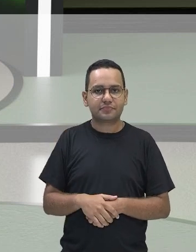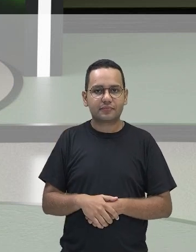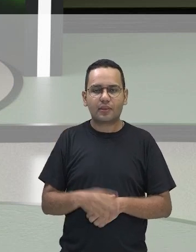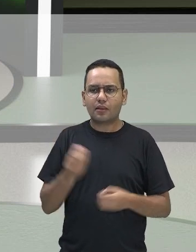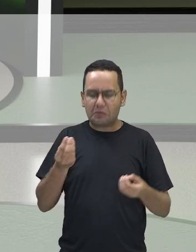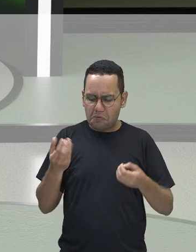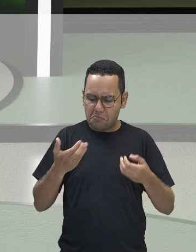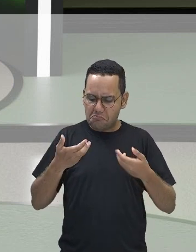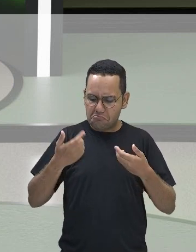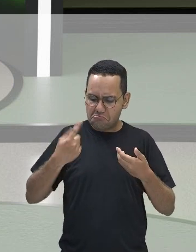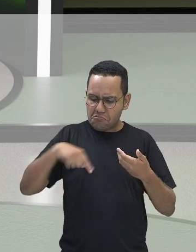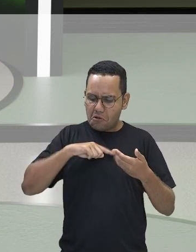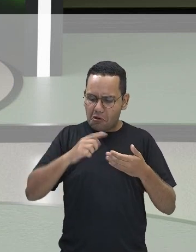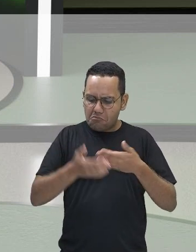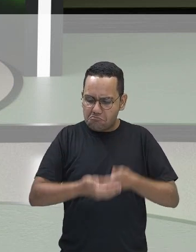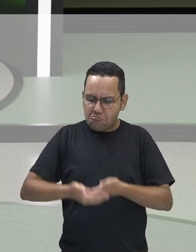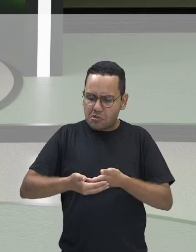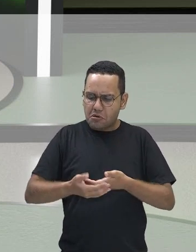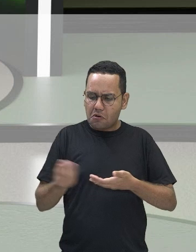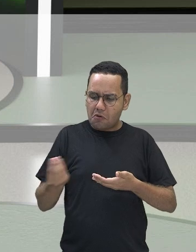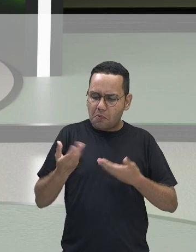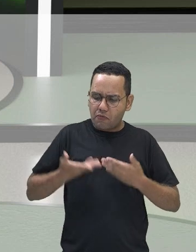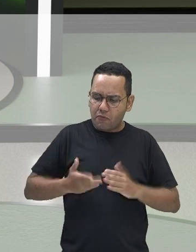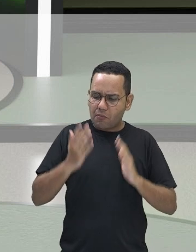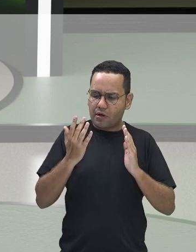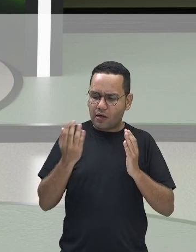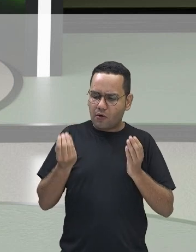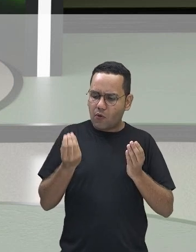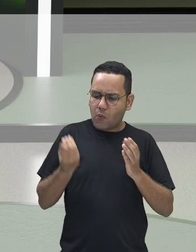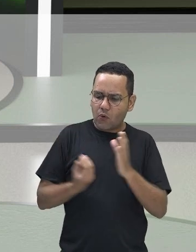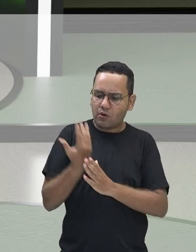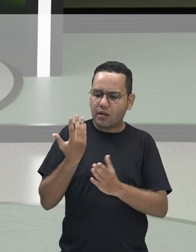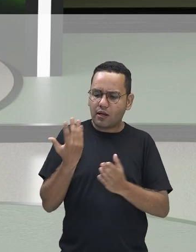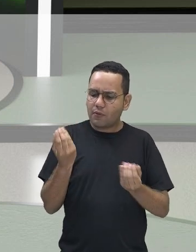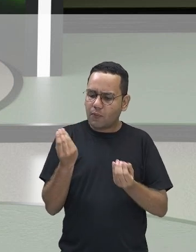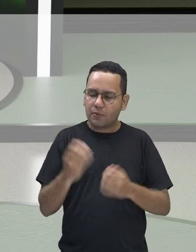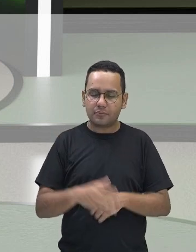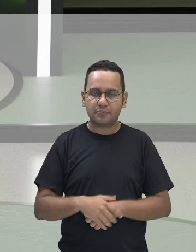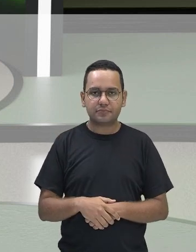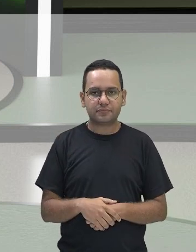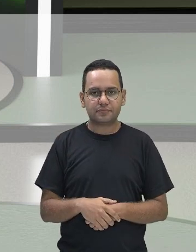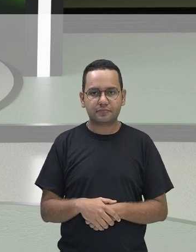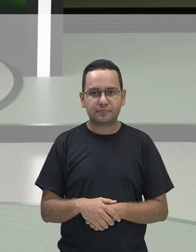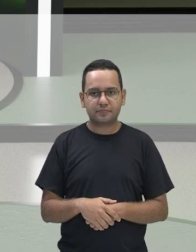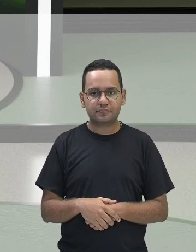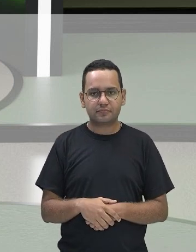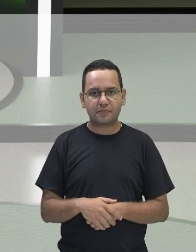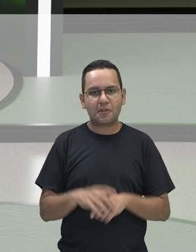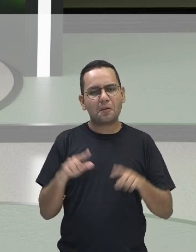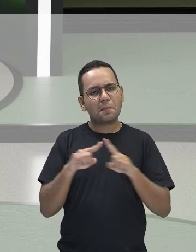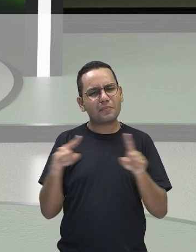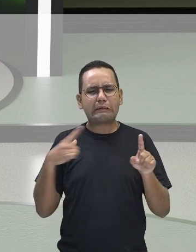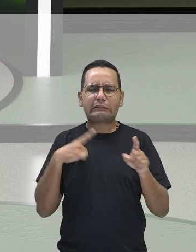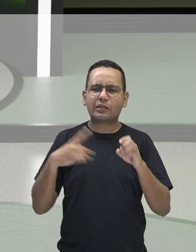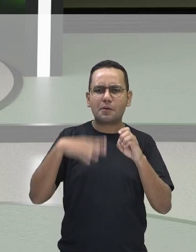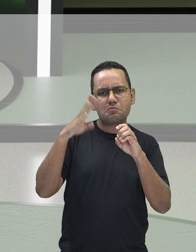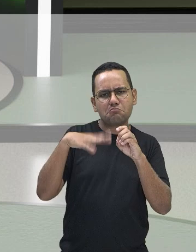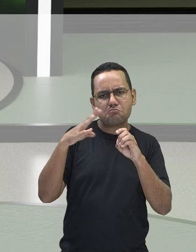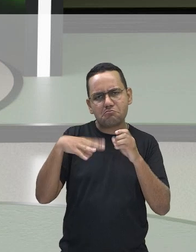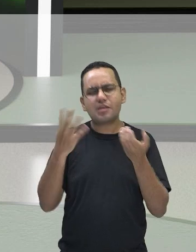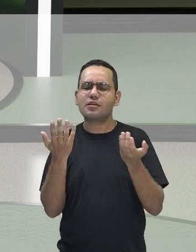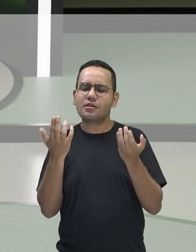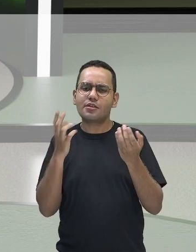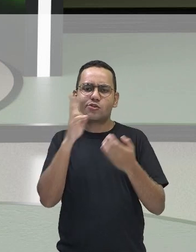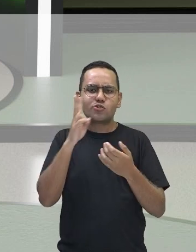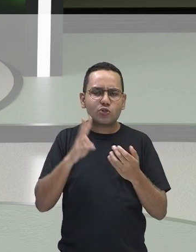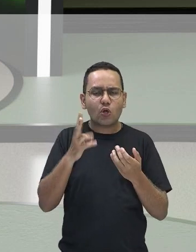né, de onde que nós viemos propriamente falando. E aí são criadas algumas lendas, alguns mitos, algumas